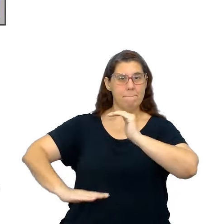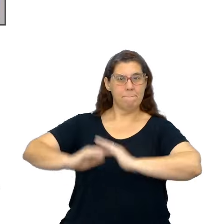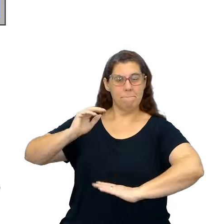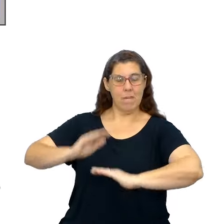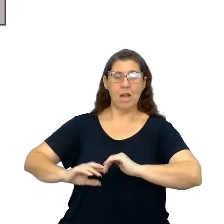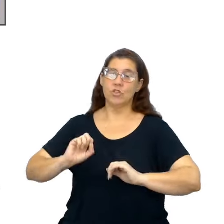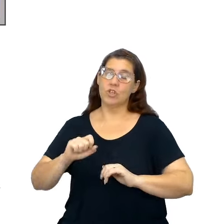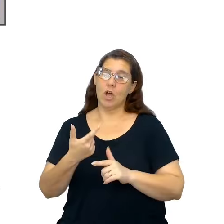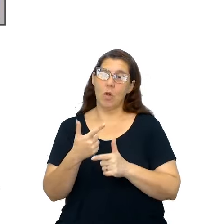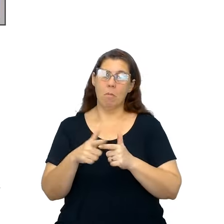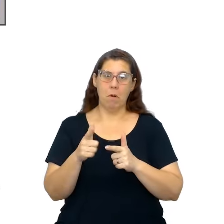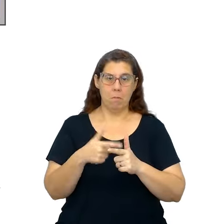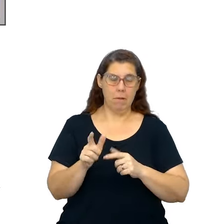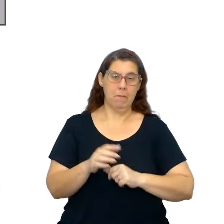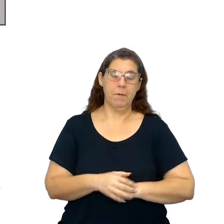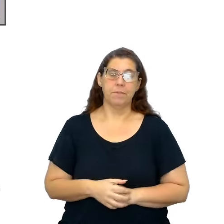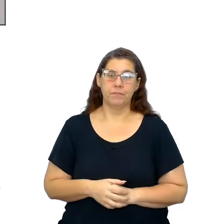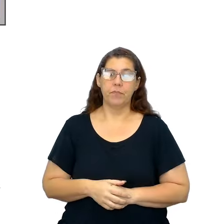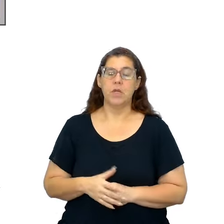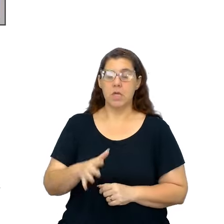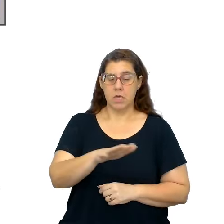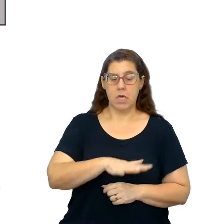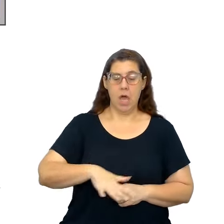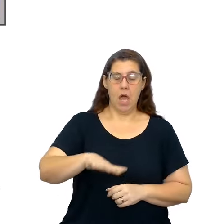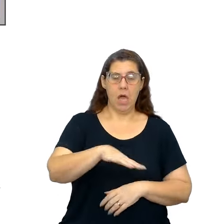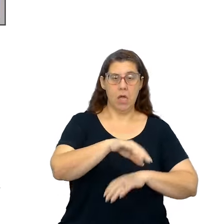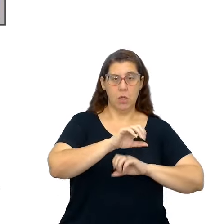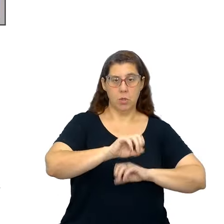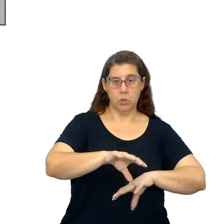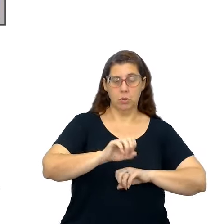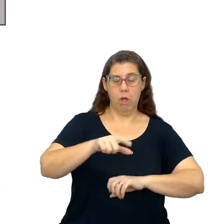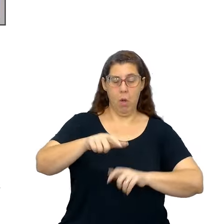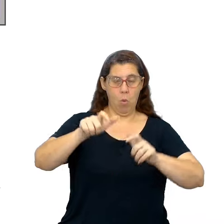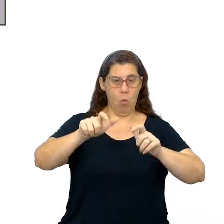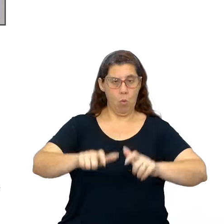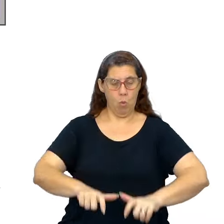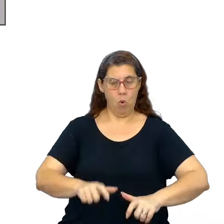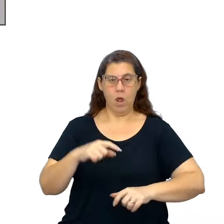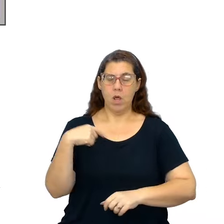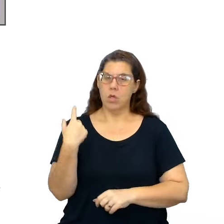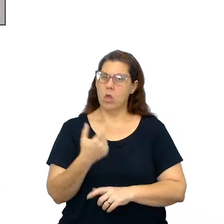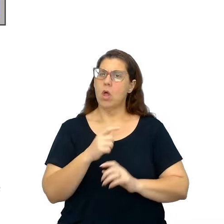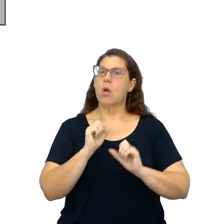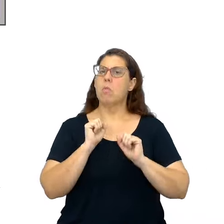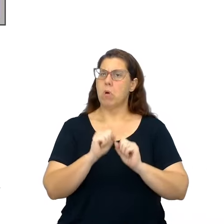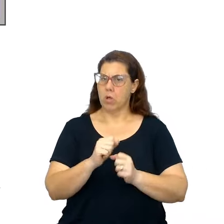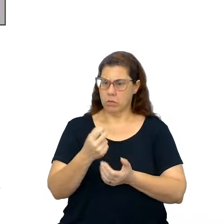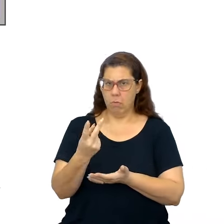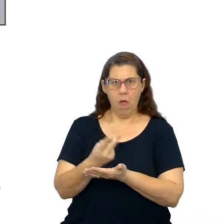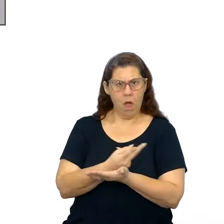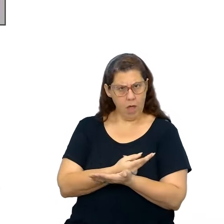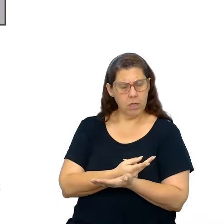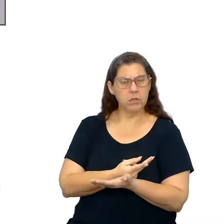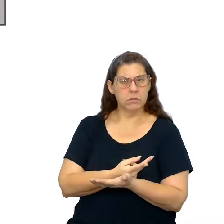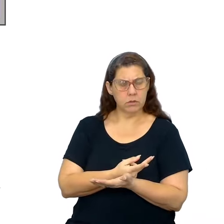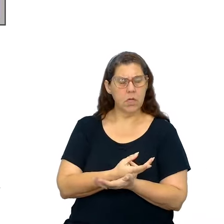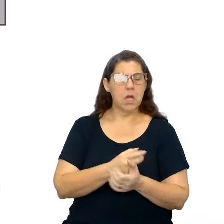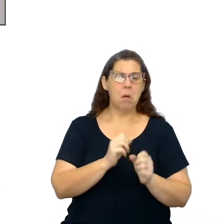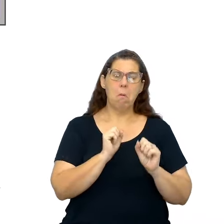problemas propostos, né? E o espaço educacional é o espaço onde nós podemos errar, né? Onde